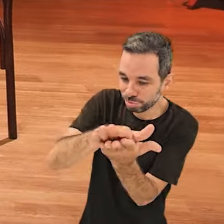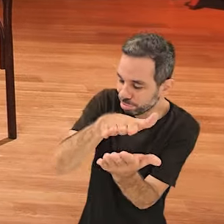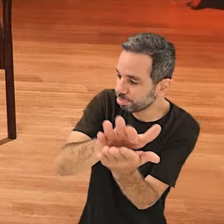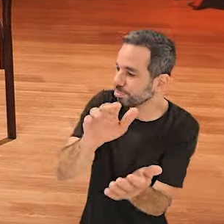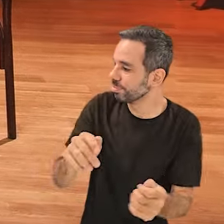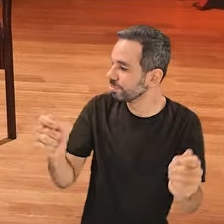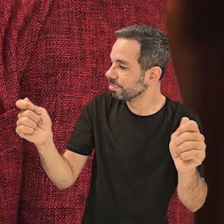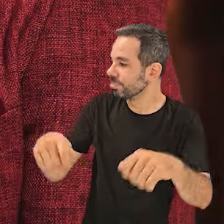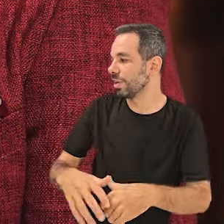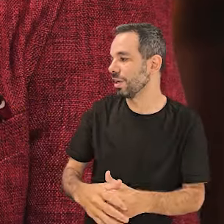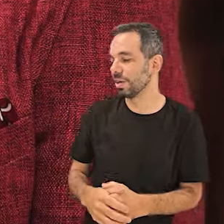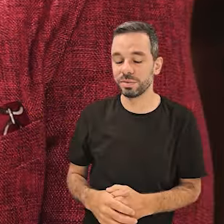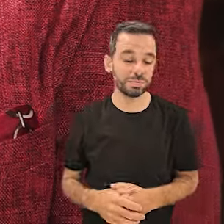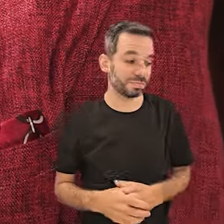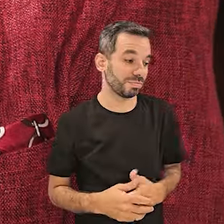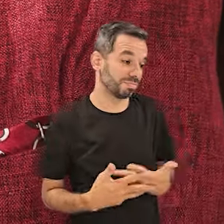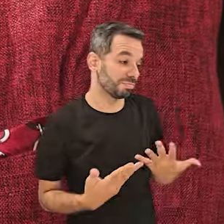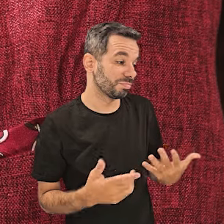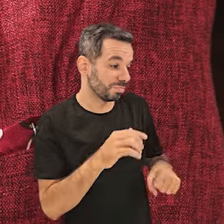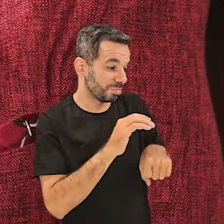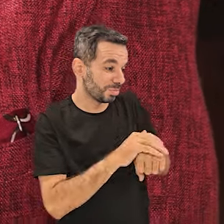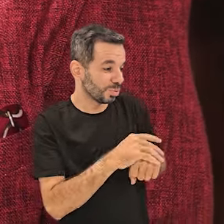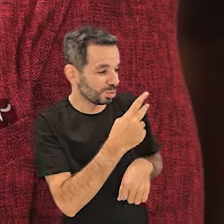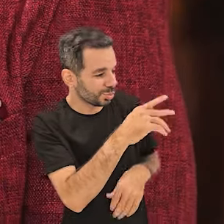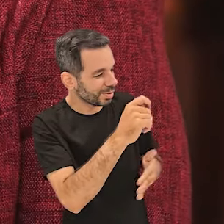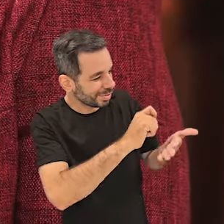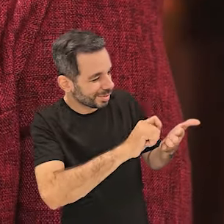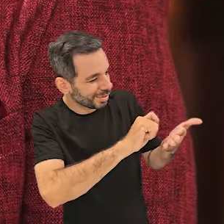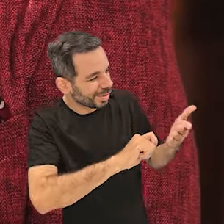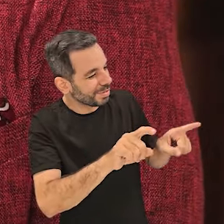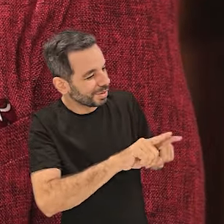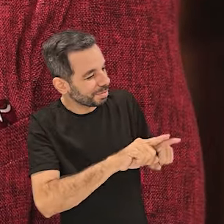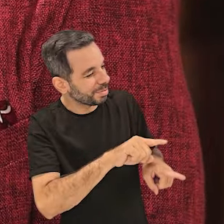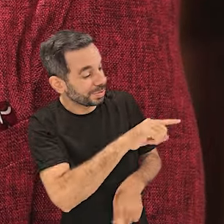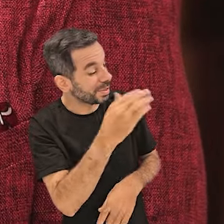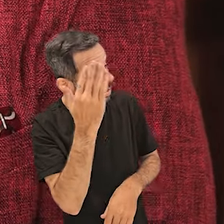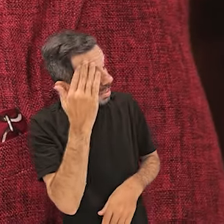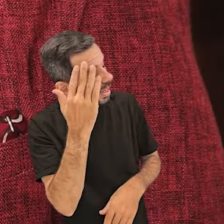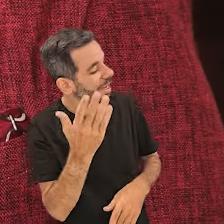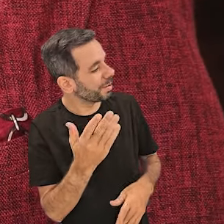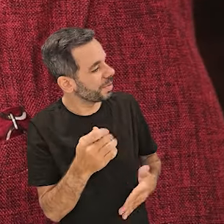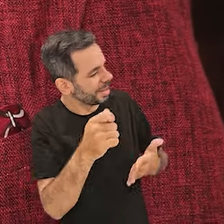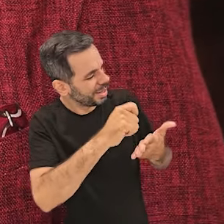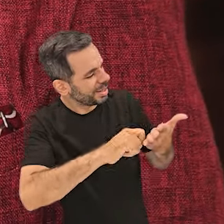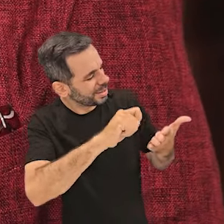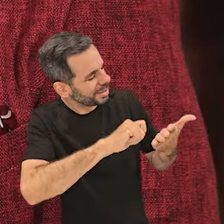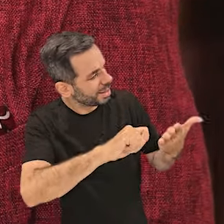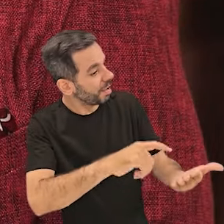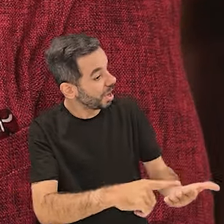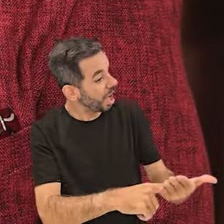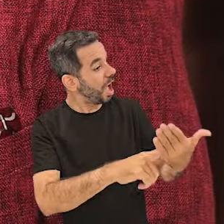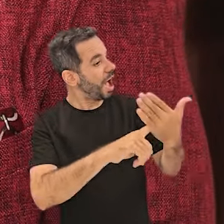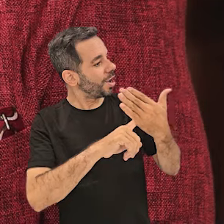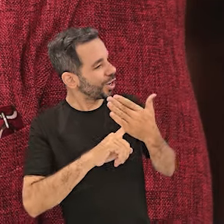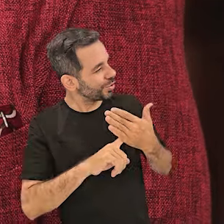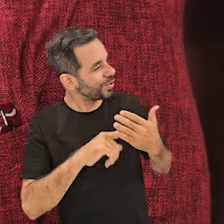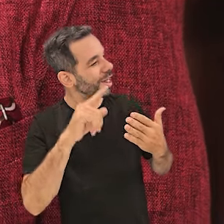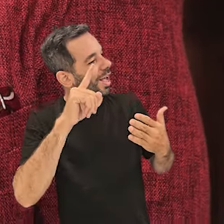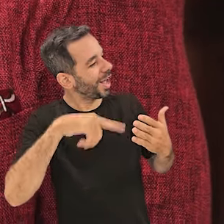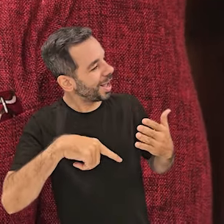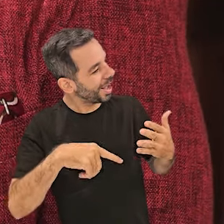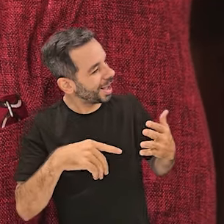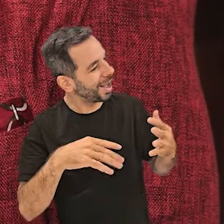processos editoriais também, né? E como você também é escritora, você sabe, a função de uma escrita, ela é terapêutica,